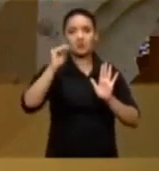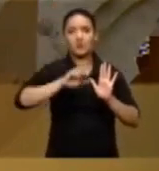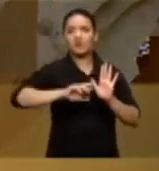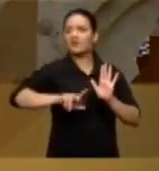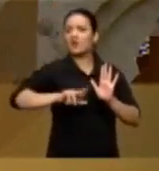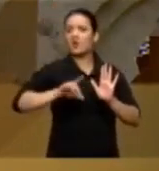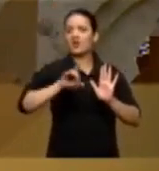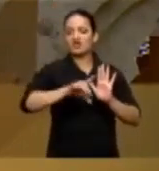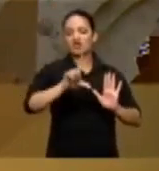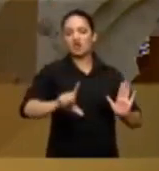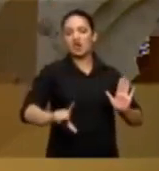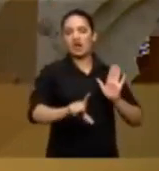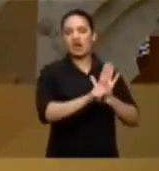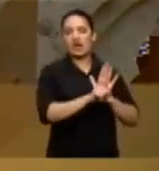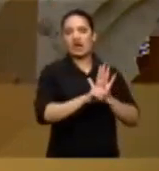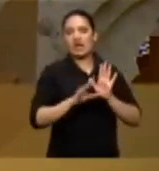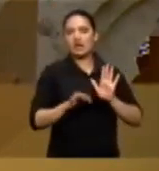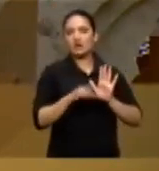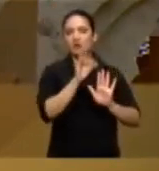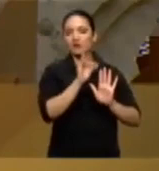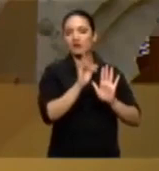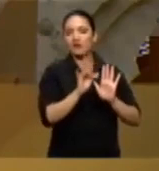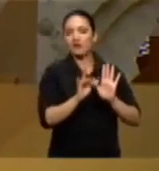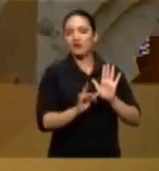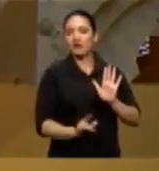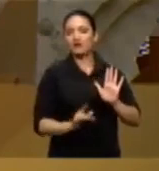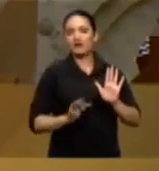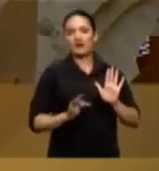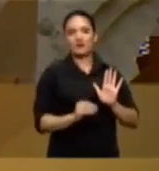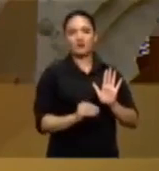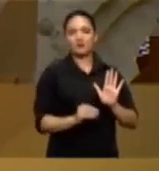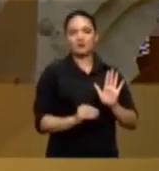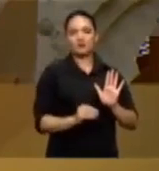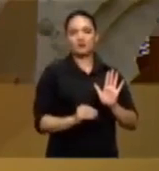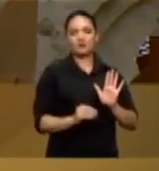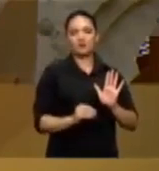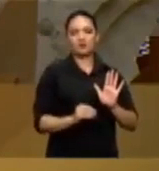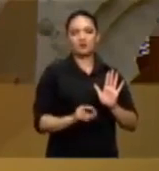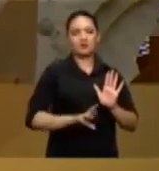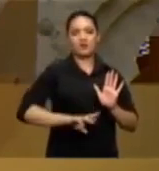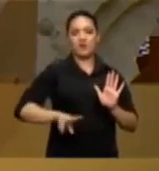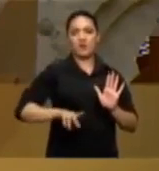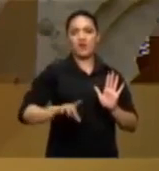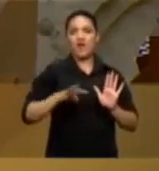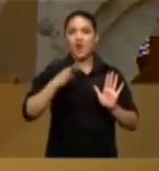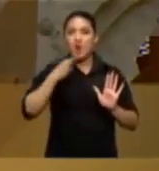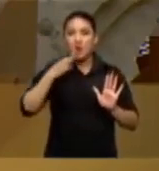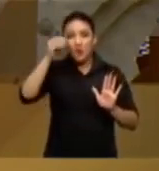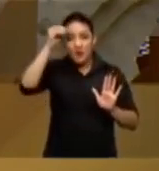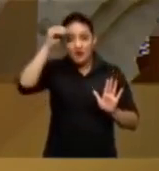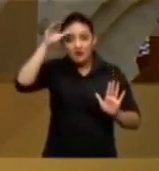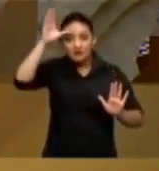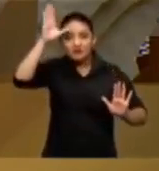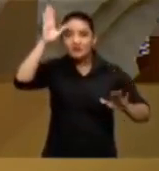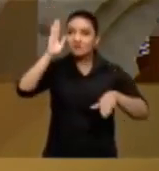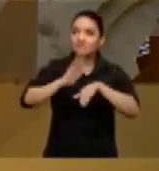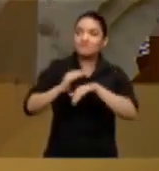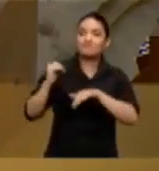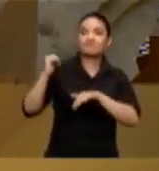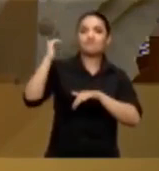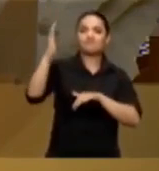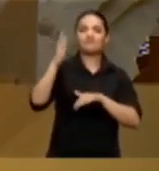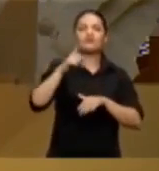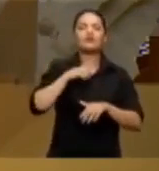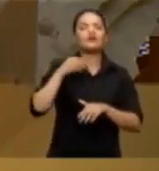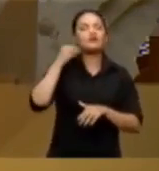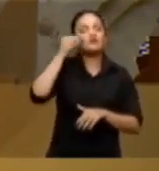lei em todas as suas dimensões no plano jurídico nacional e internacional. Vossa Excelência conhece a